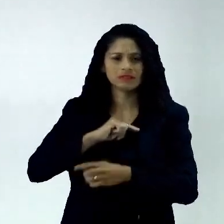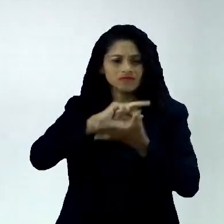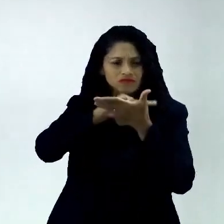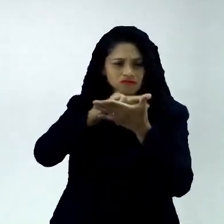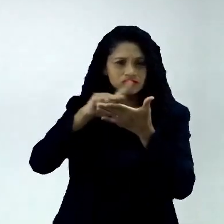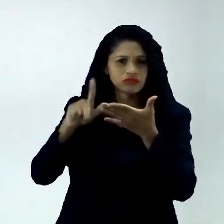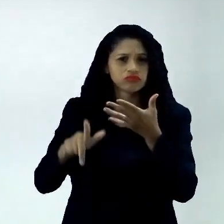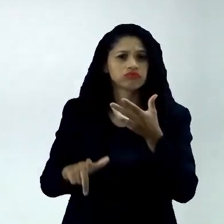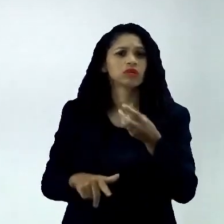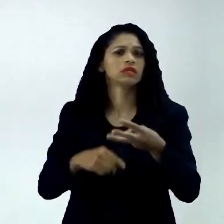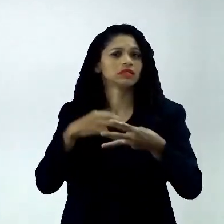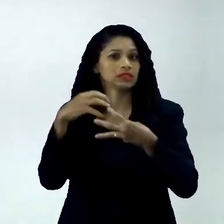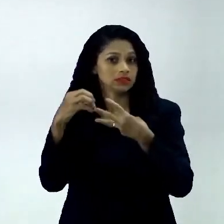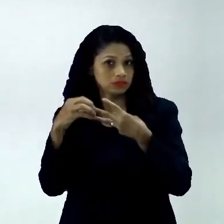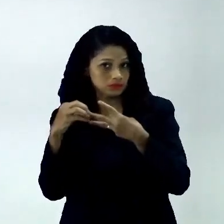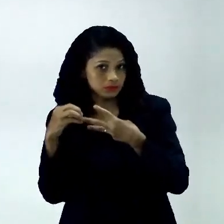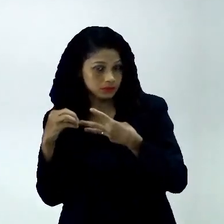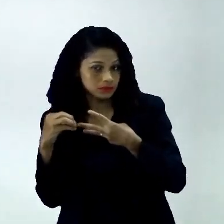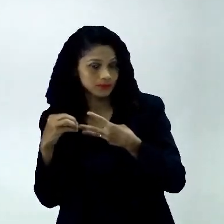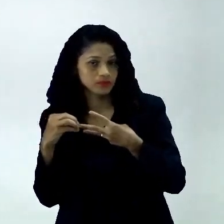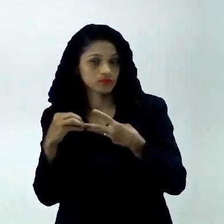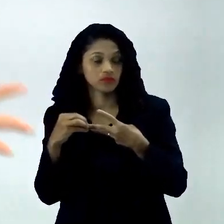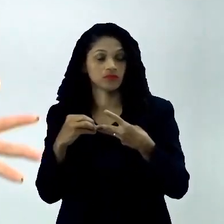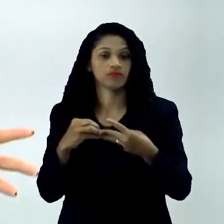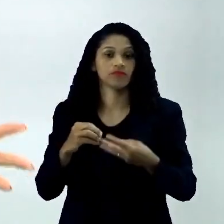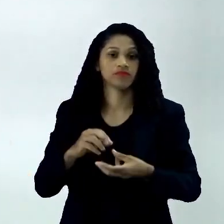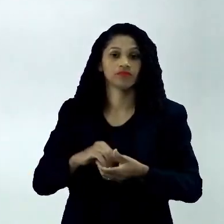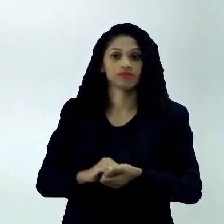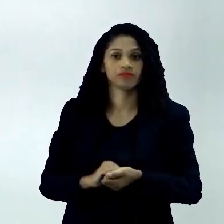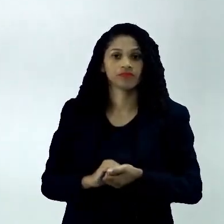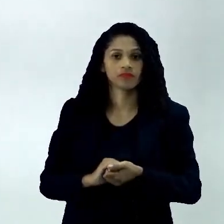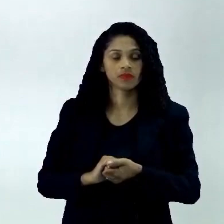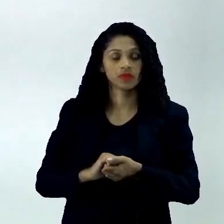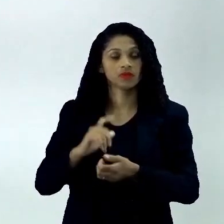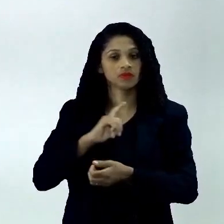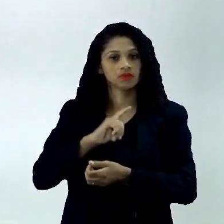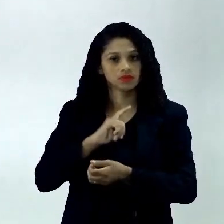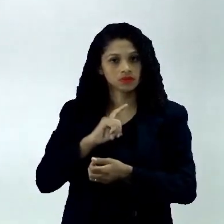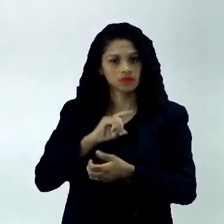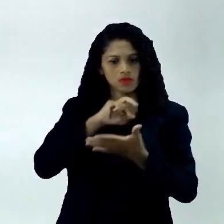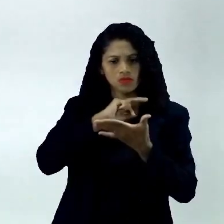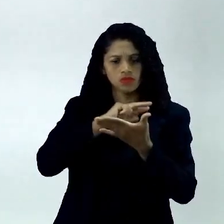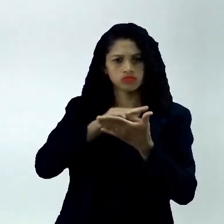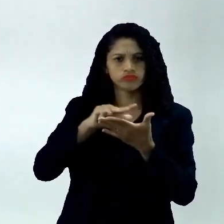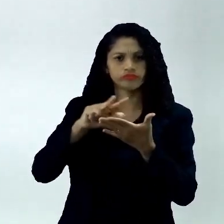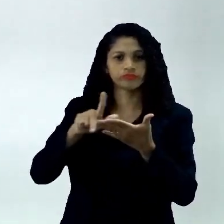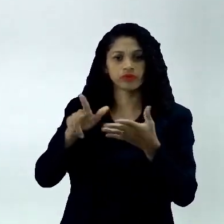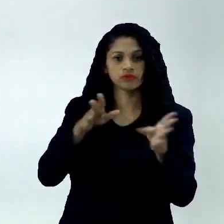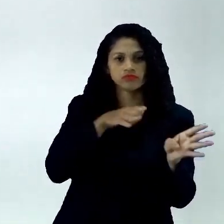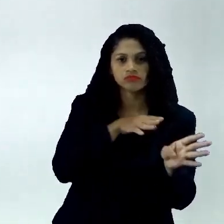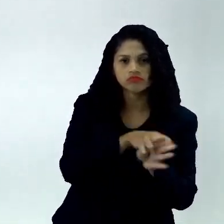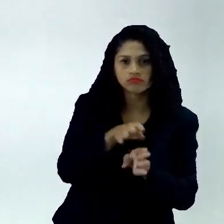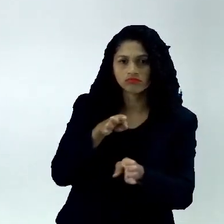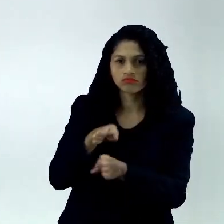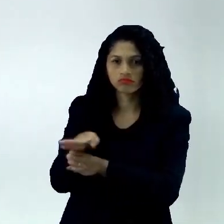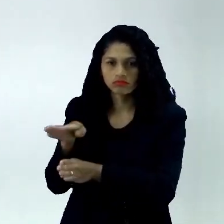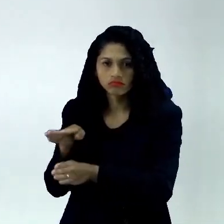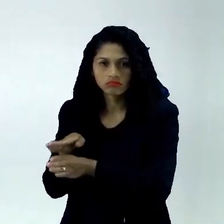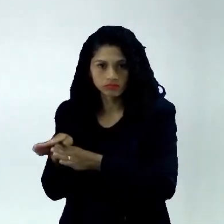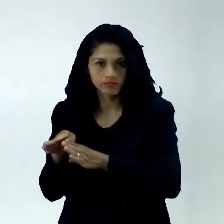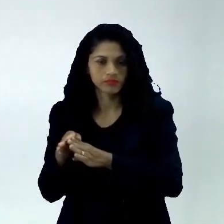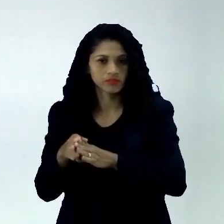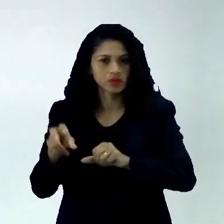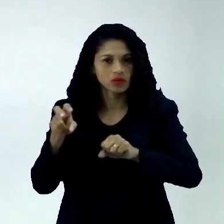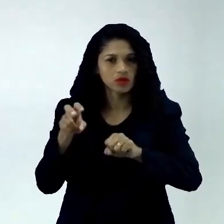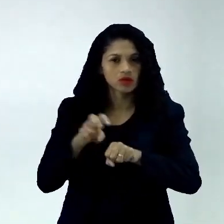seres pluricelulares. E aí dentro dessas várias células a gente vai ter esses vários comandos. E aí esses nervos,